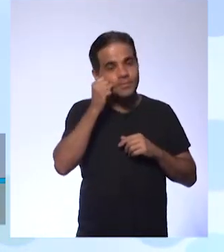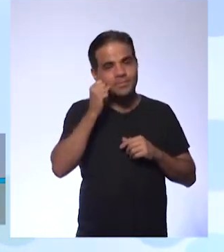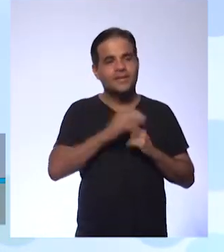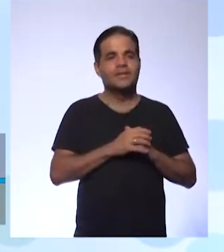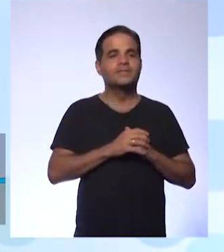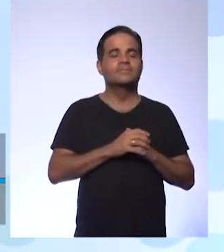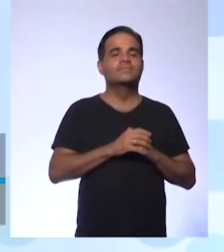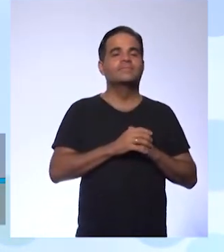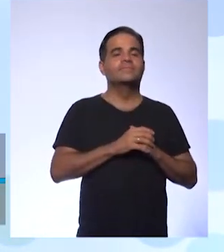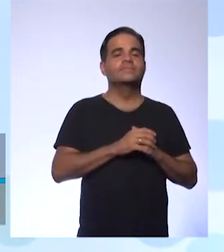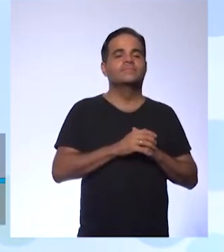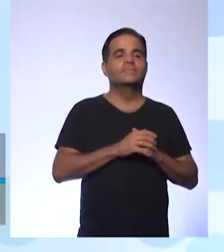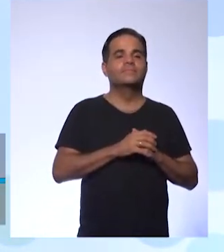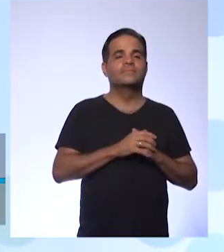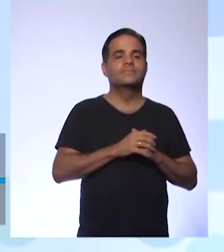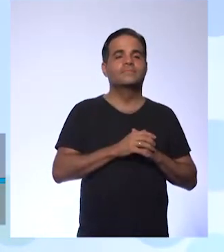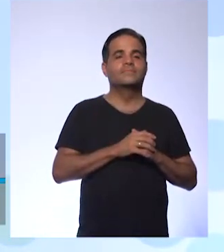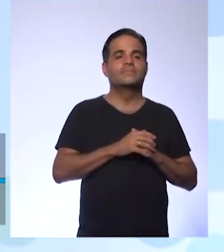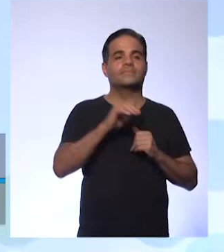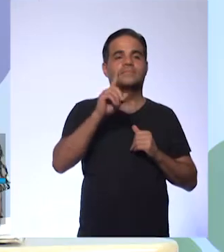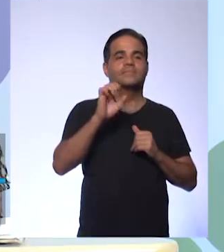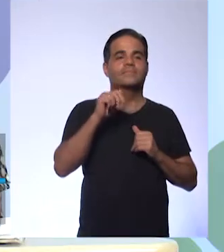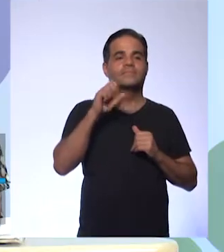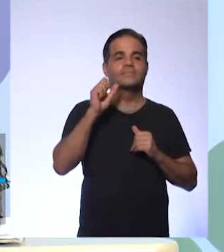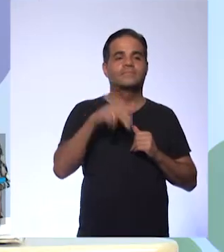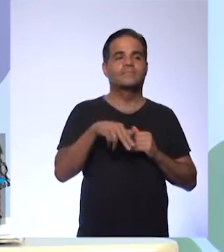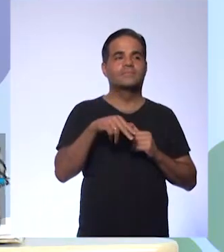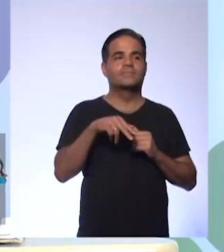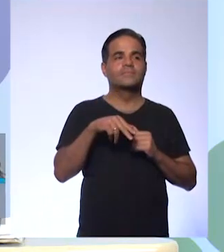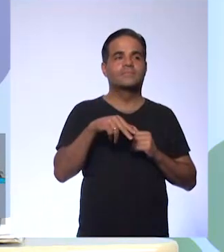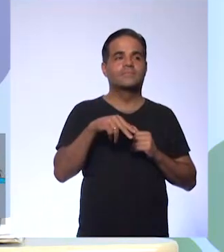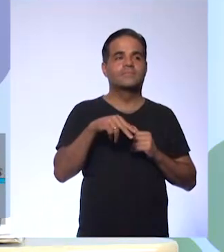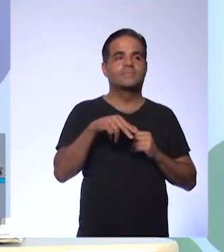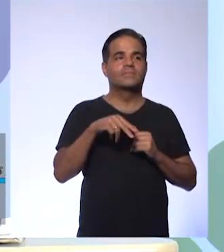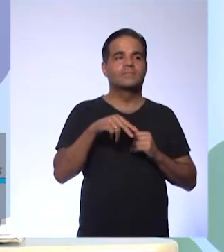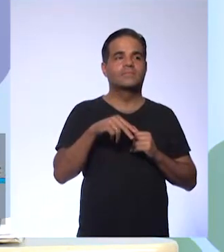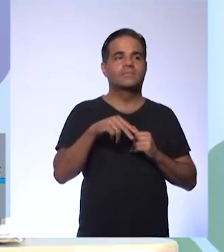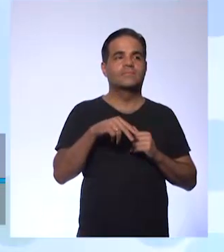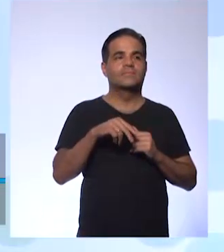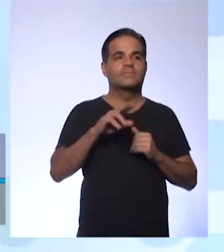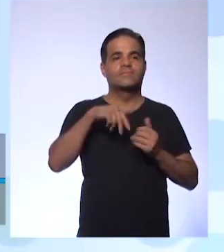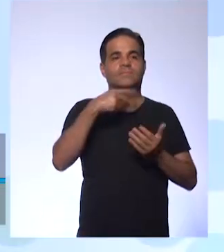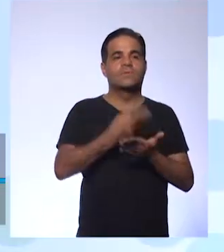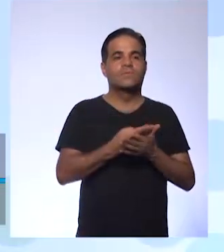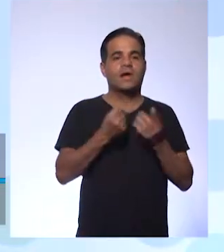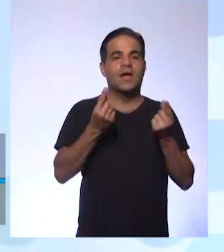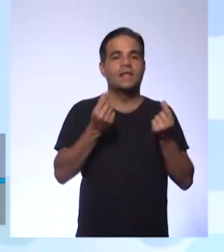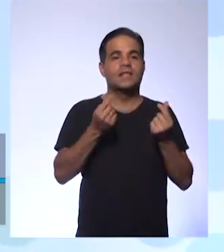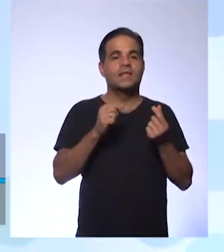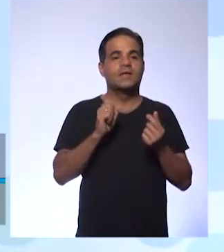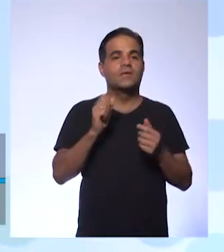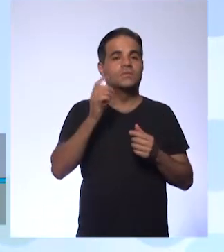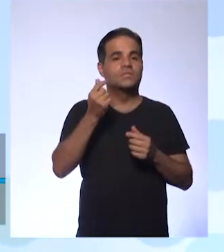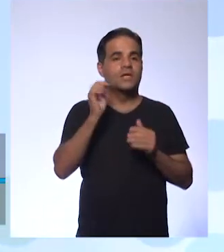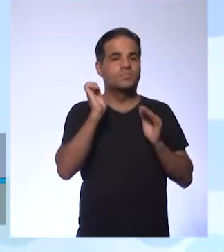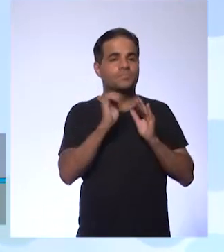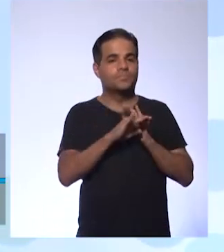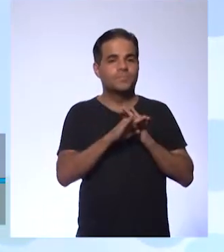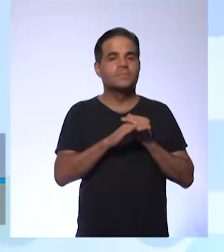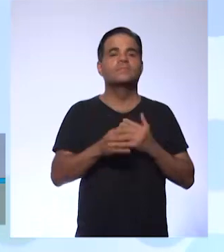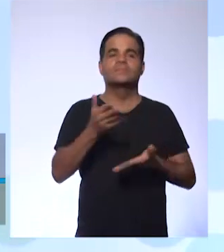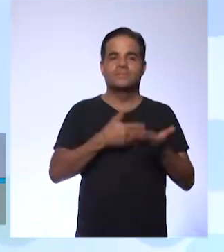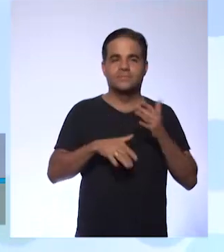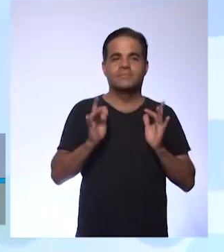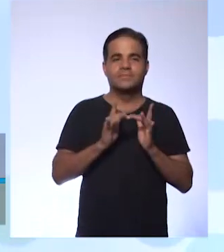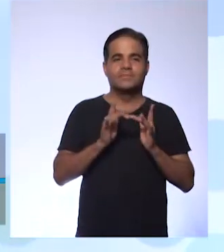dormir. Olha, E o Denilson, posso falar? O O do Lucas Denilson? Daniel. Ah, Quando cai dinheiro na minha conta. Aí eu compacto com